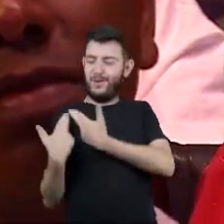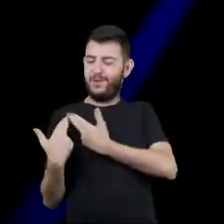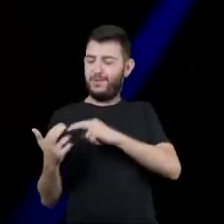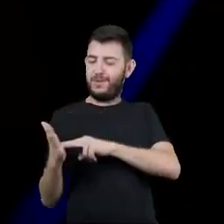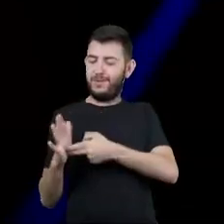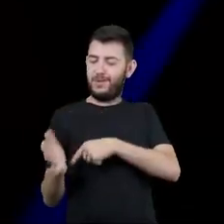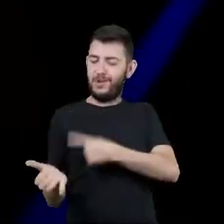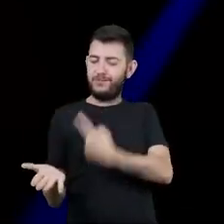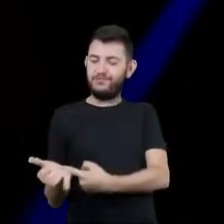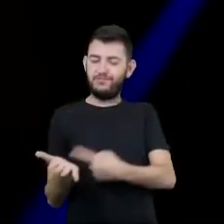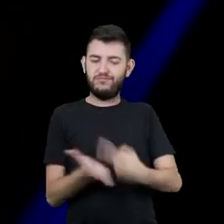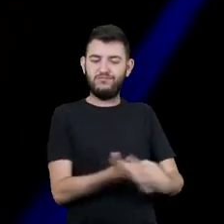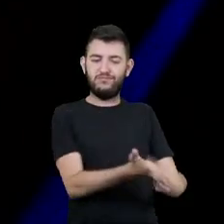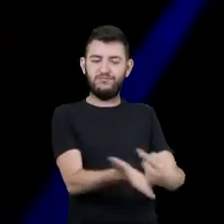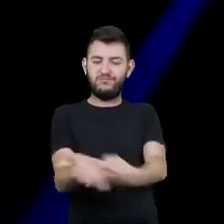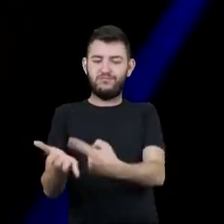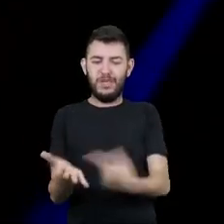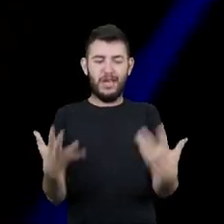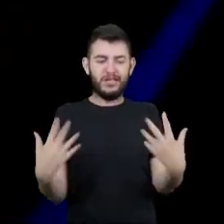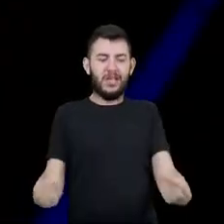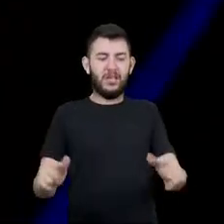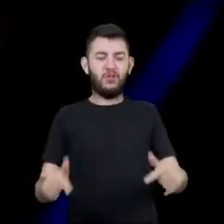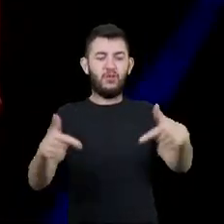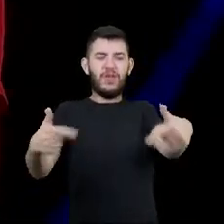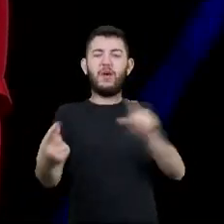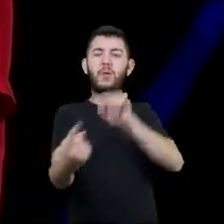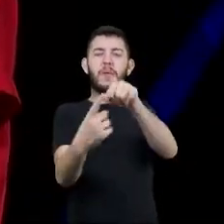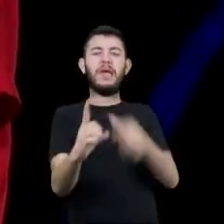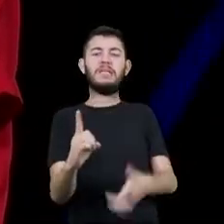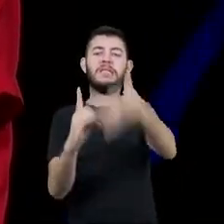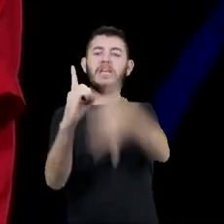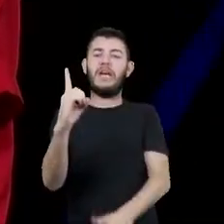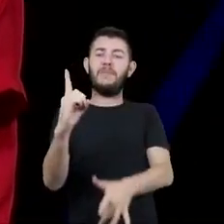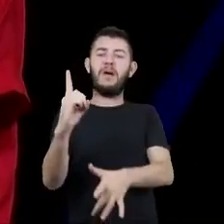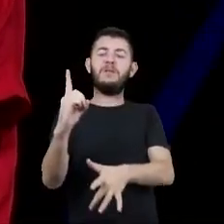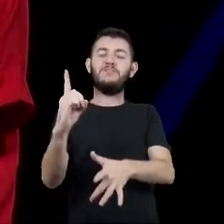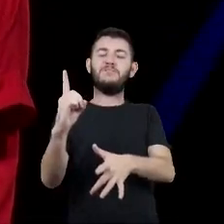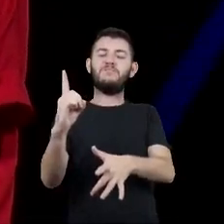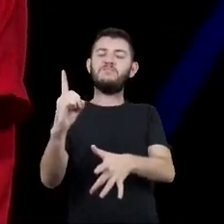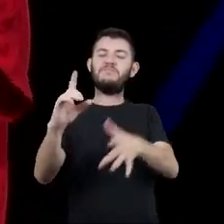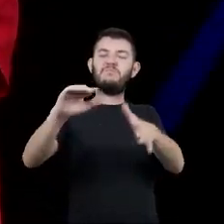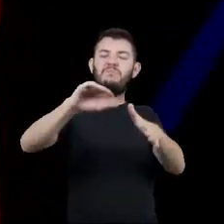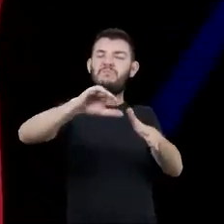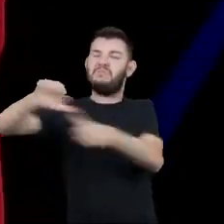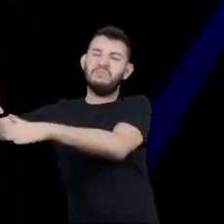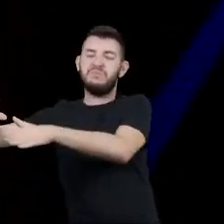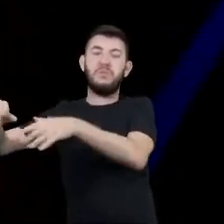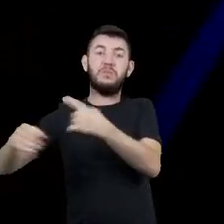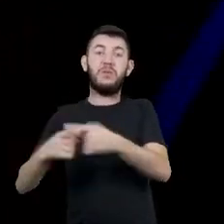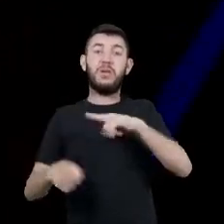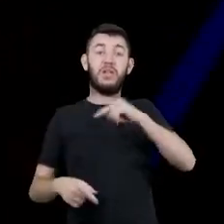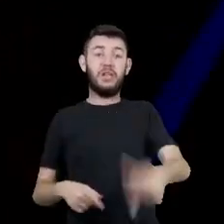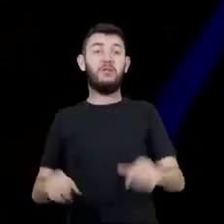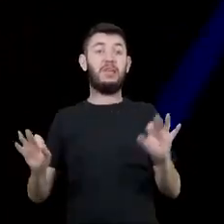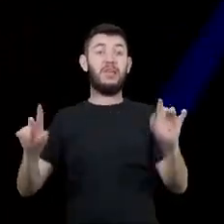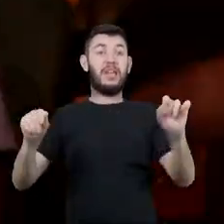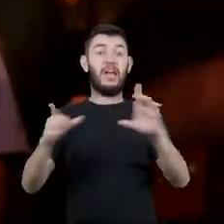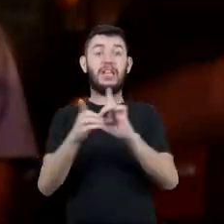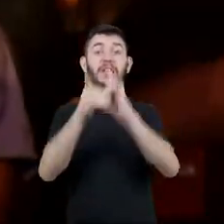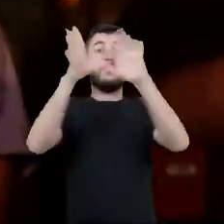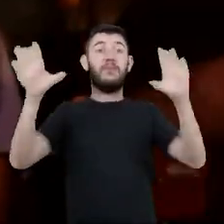anticapacitista, porque não há democracia sem a participação também de pessoas com